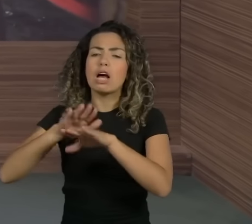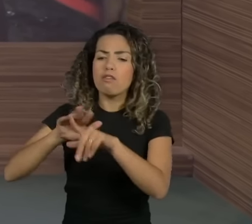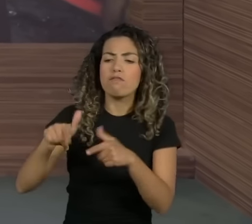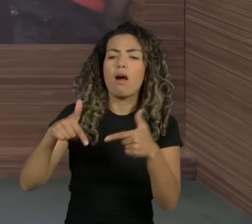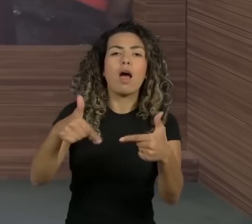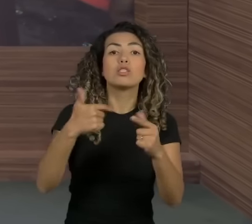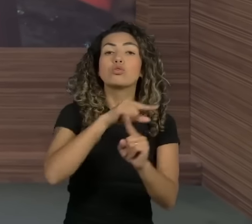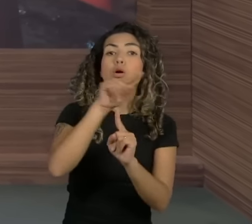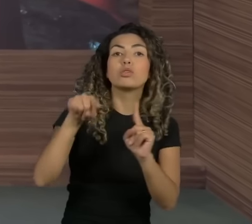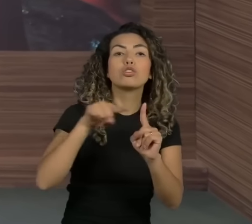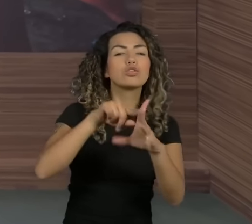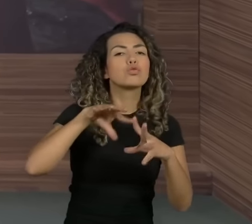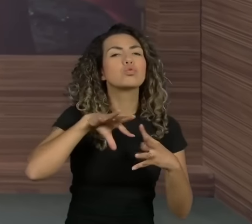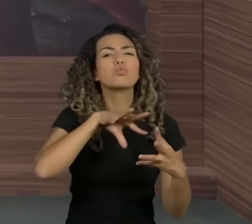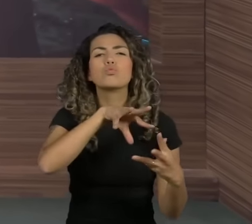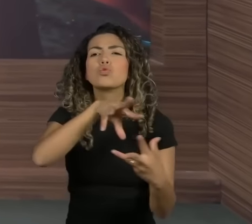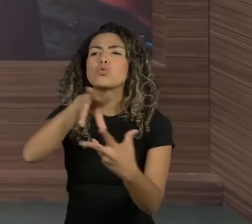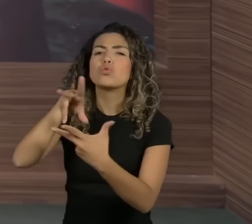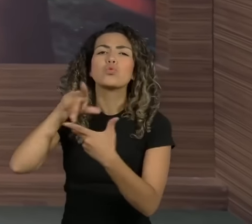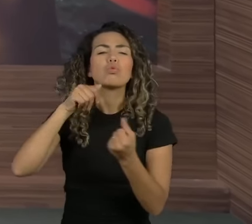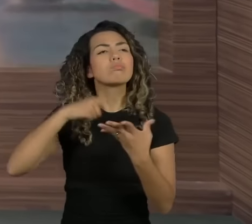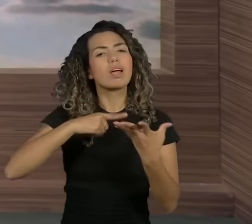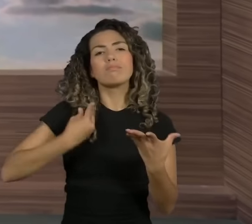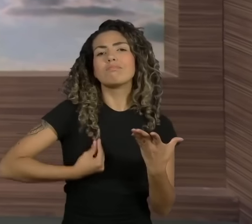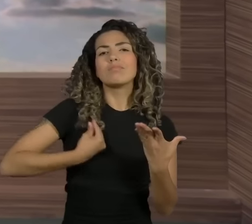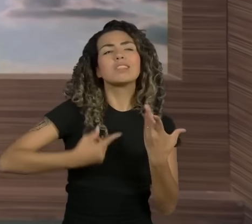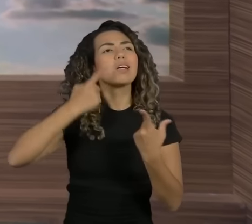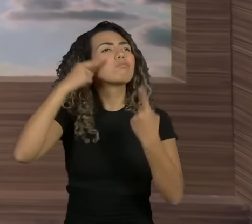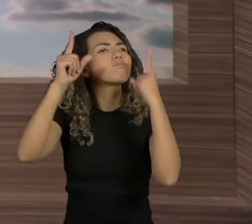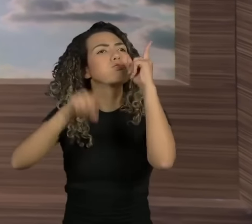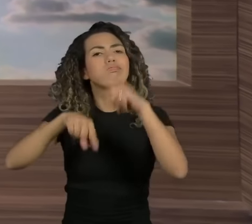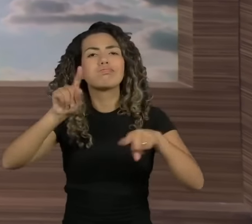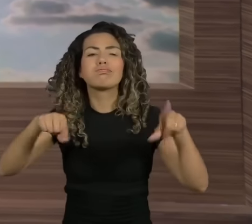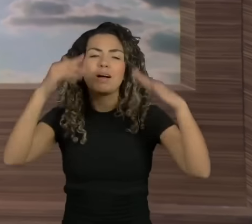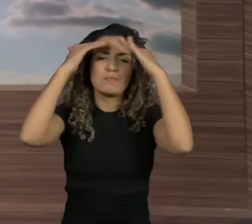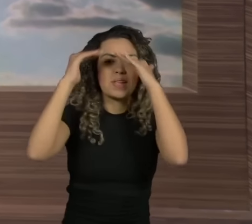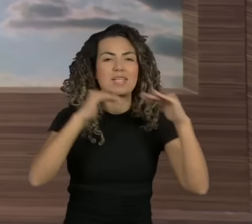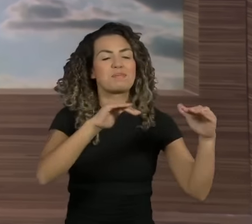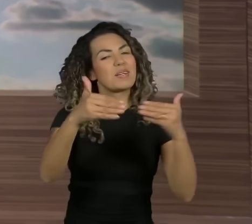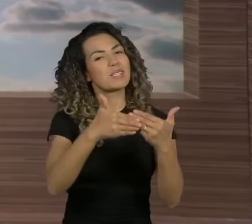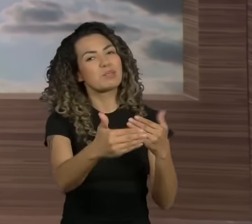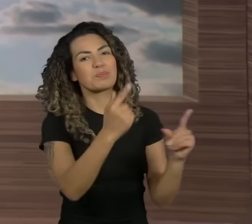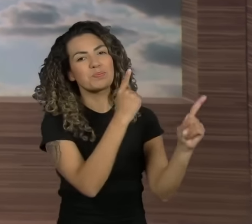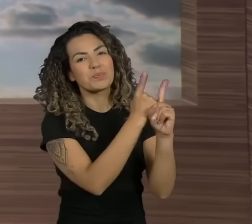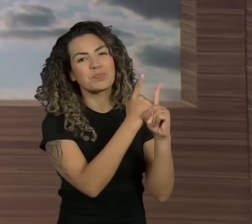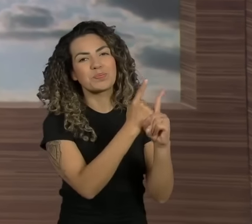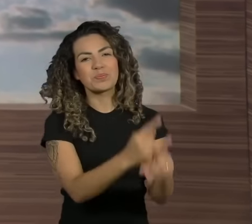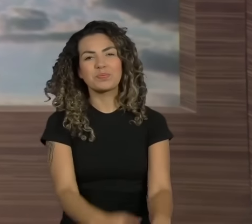mundo que respeite e preserve a diversidade de formas de vida. Até lá!